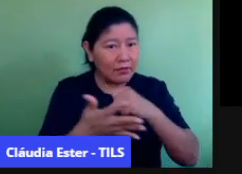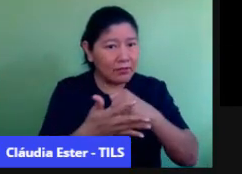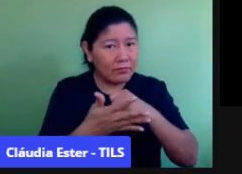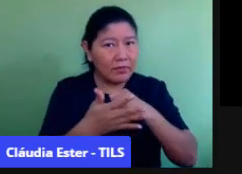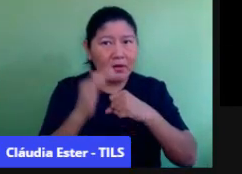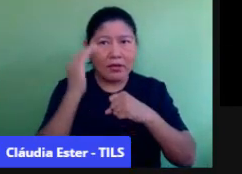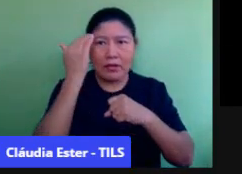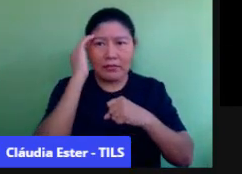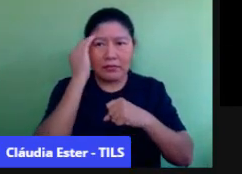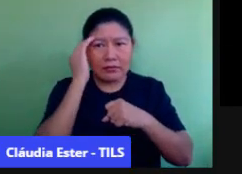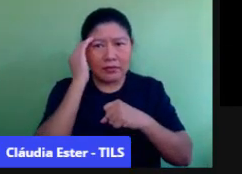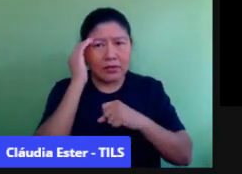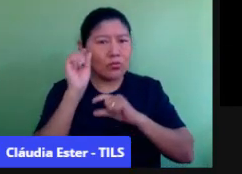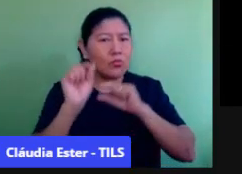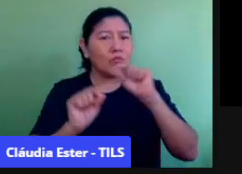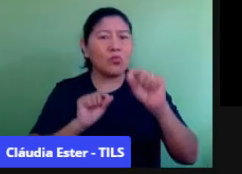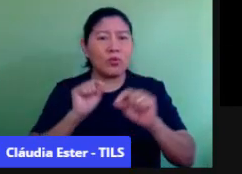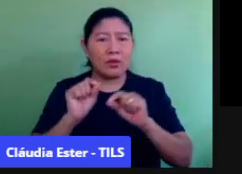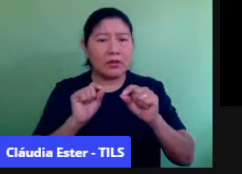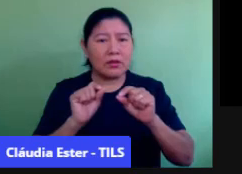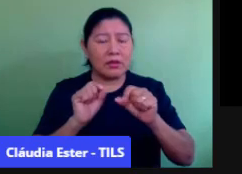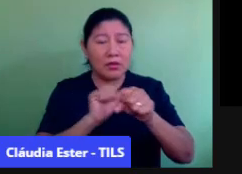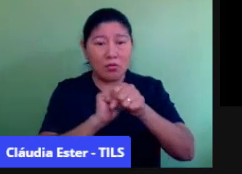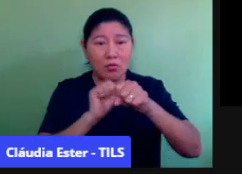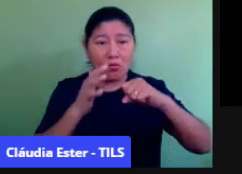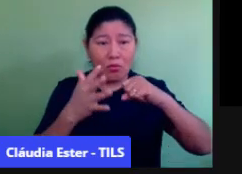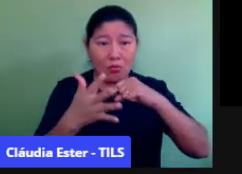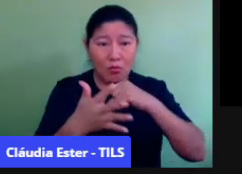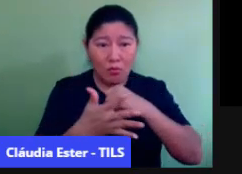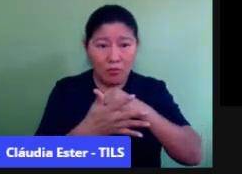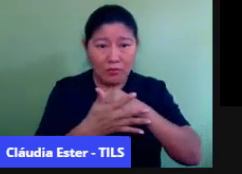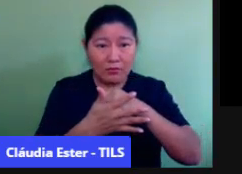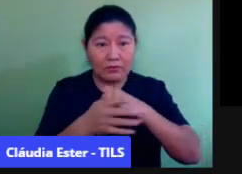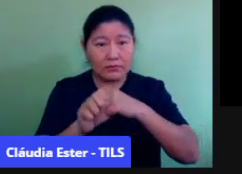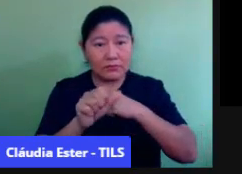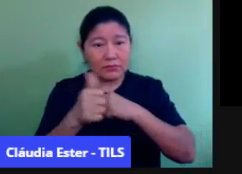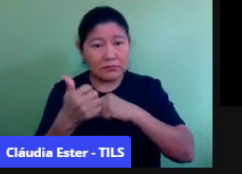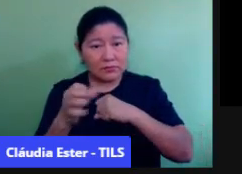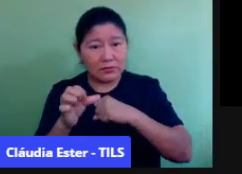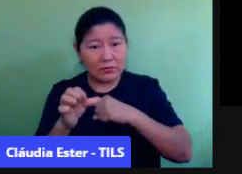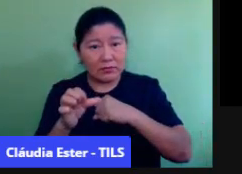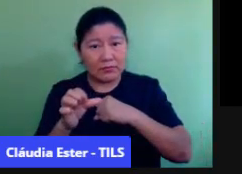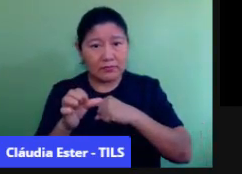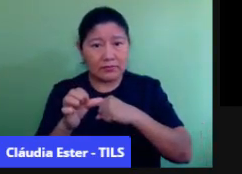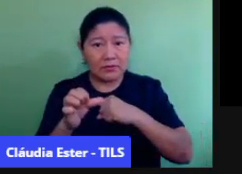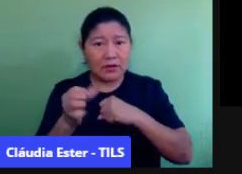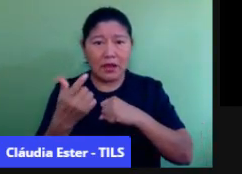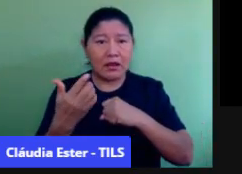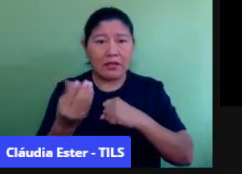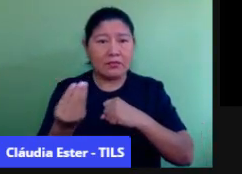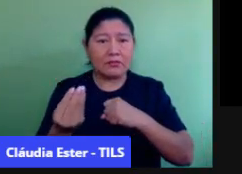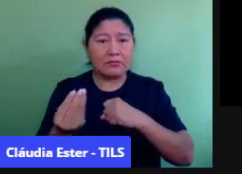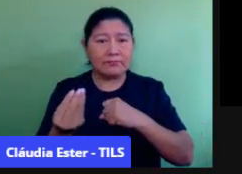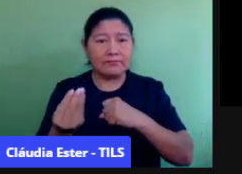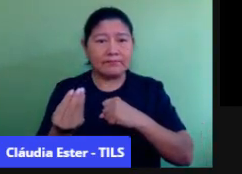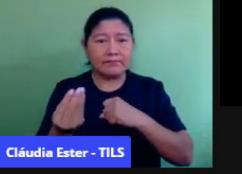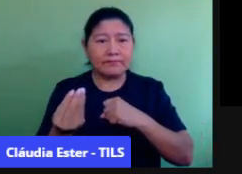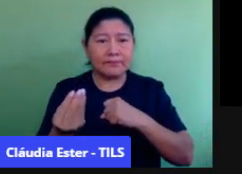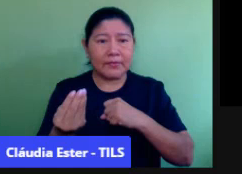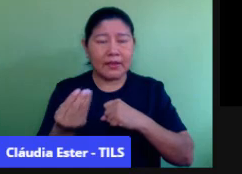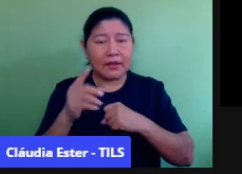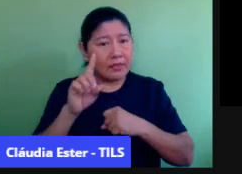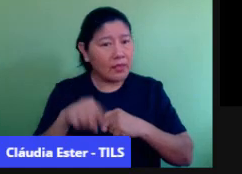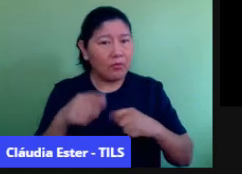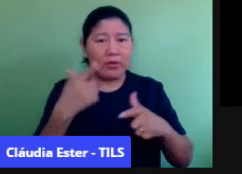né, que o Covid-19, ele não trouxe ele não é o motivo da